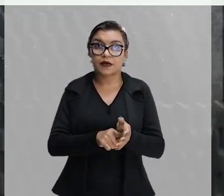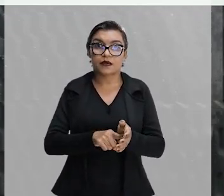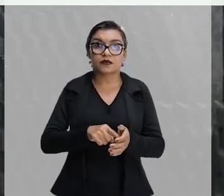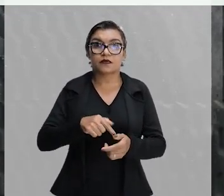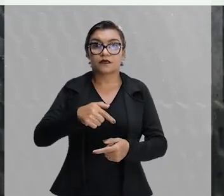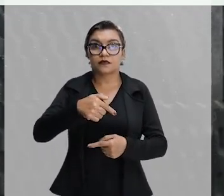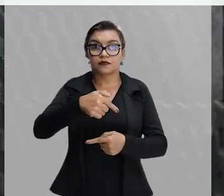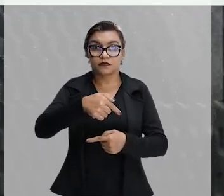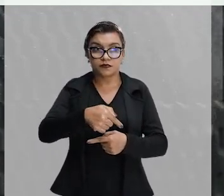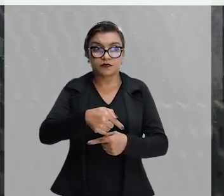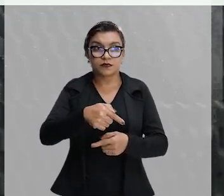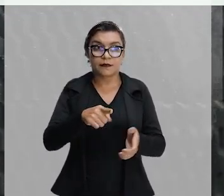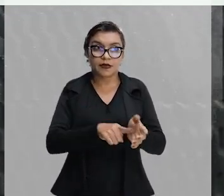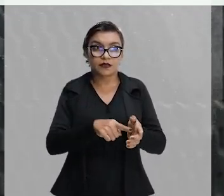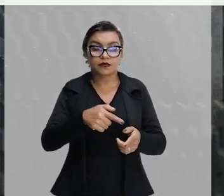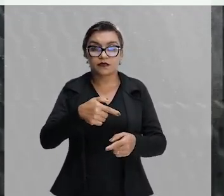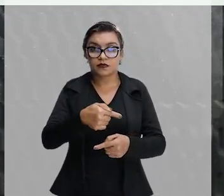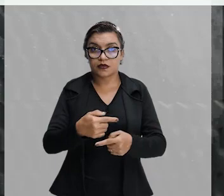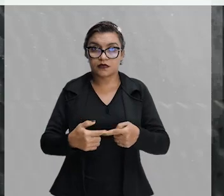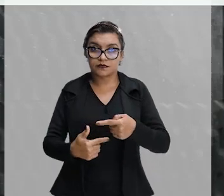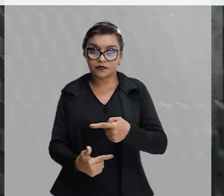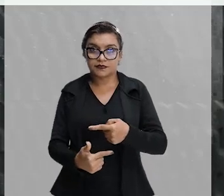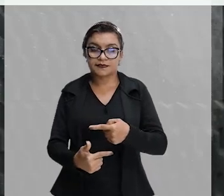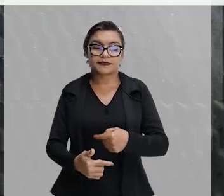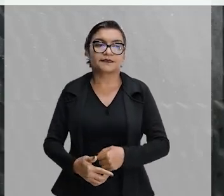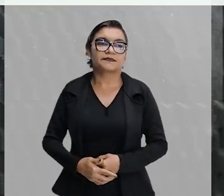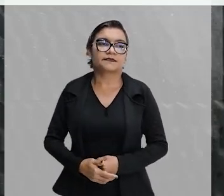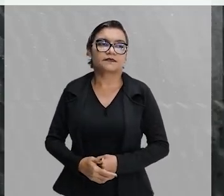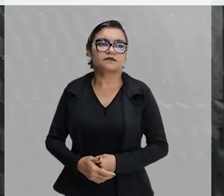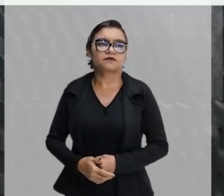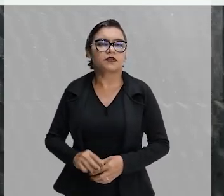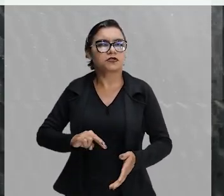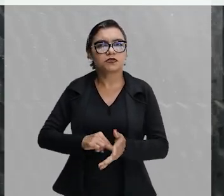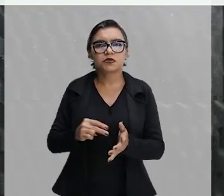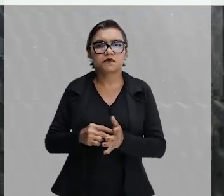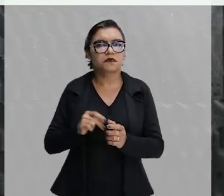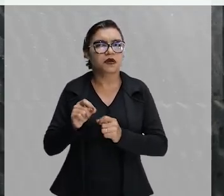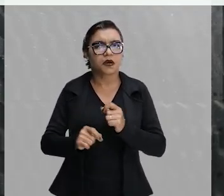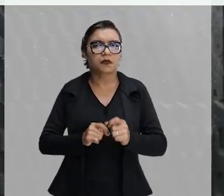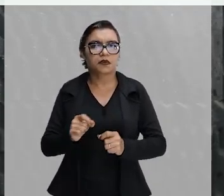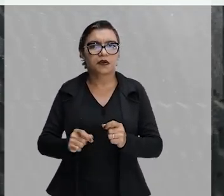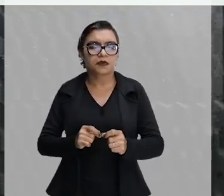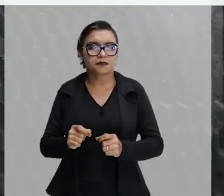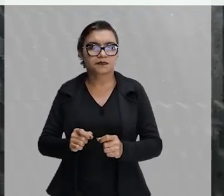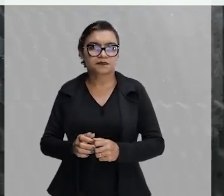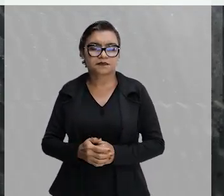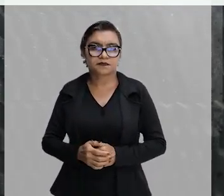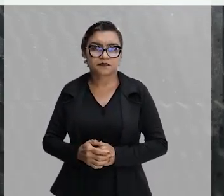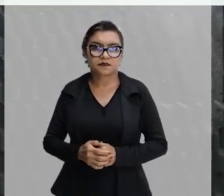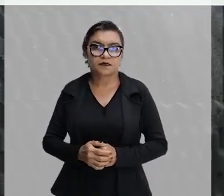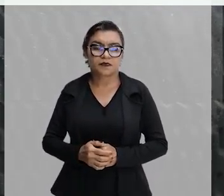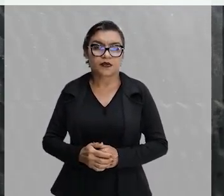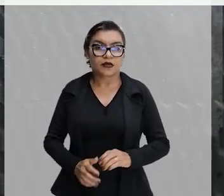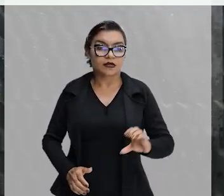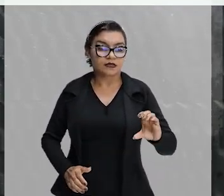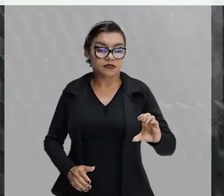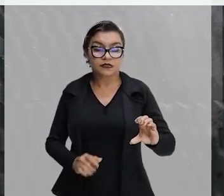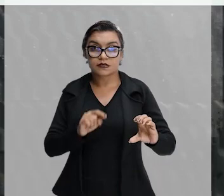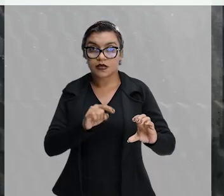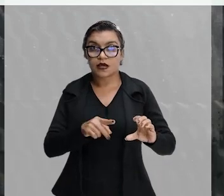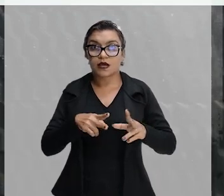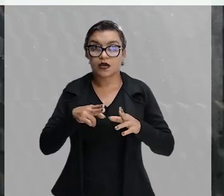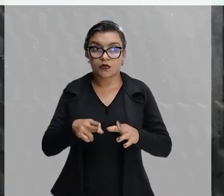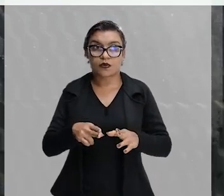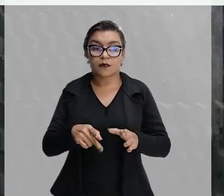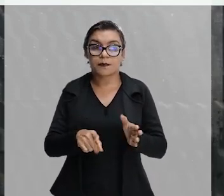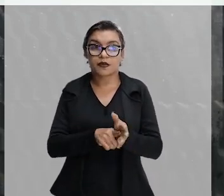sobre 2. Isso quer dizer o seguinte, que no final da primeira passagem, a carga C vai ser menos Q sobre 2. A carga